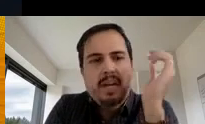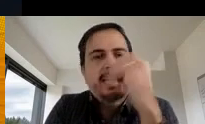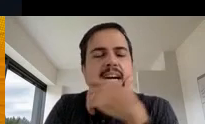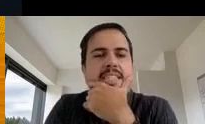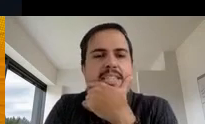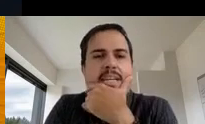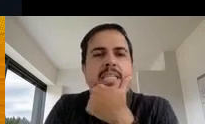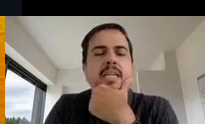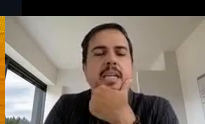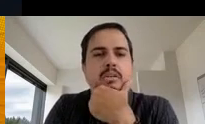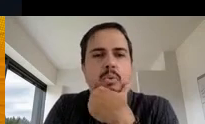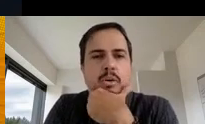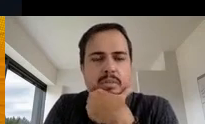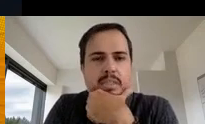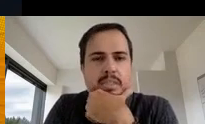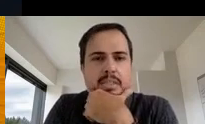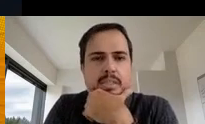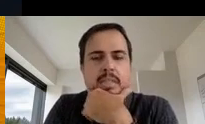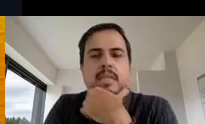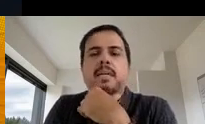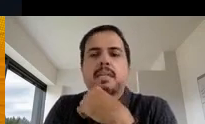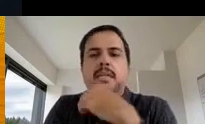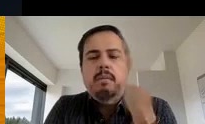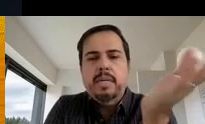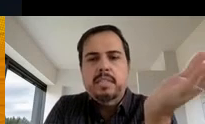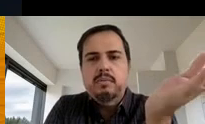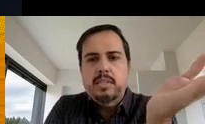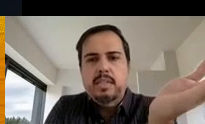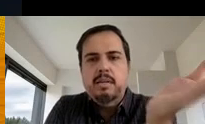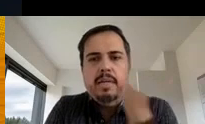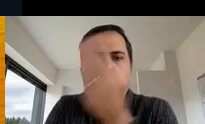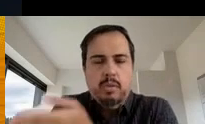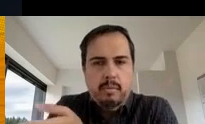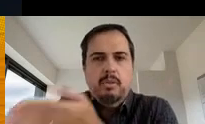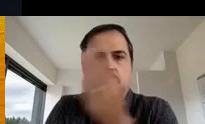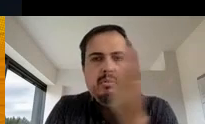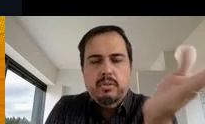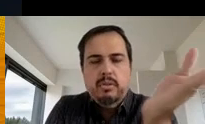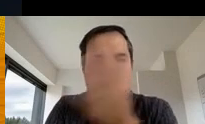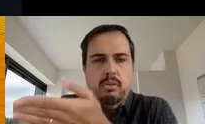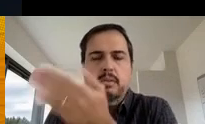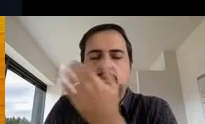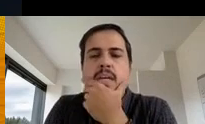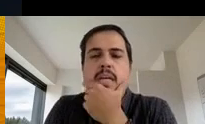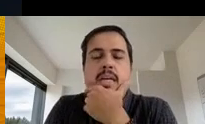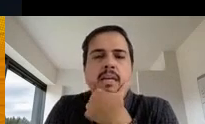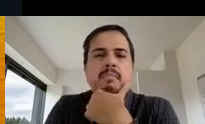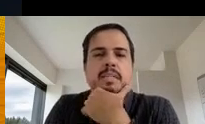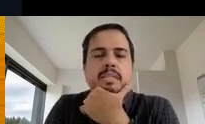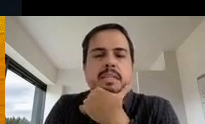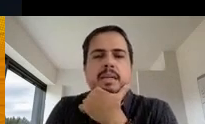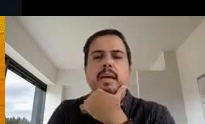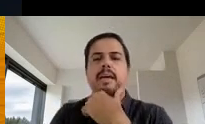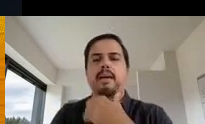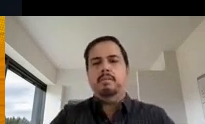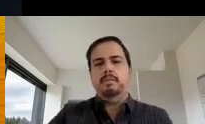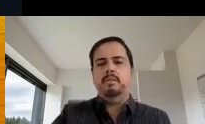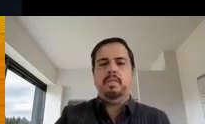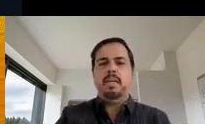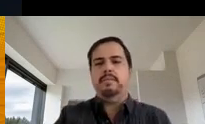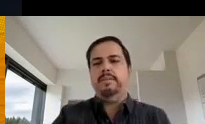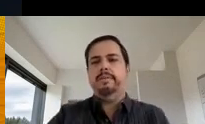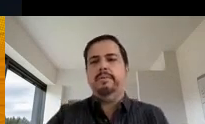de pouca funcionalidade intelectual, vamos dizer assim, não da parte de vocês, né? Da parte do trabalho em que vocês são alocados. Mas,